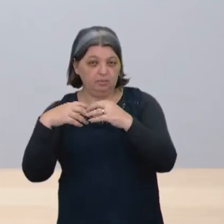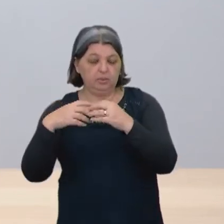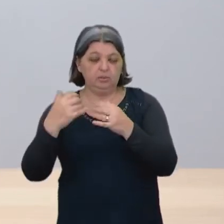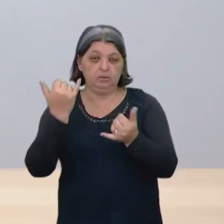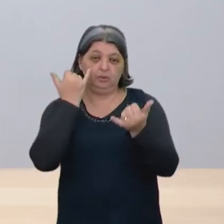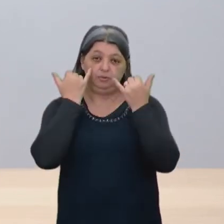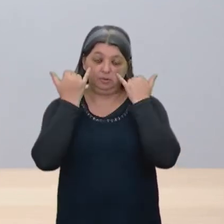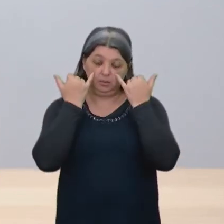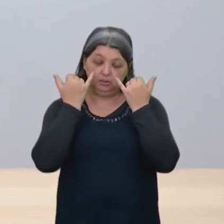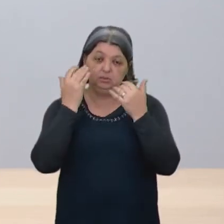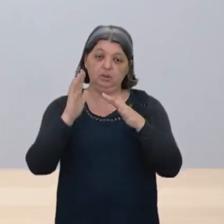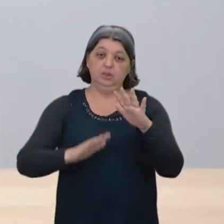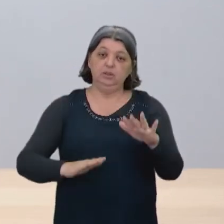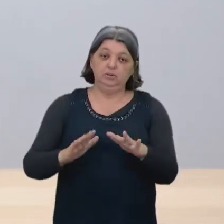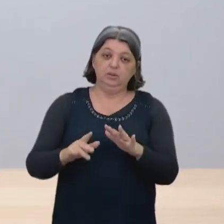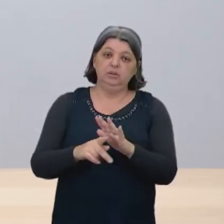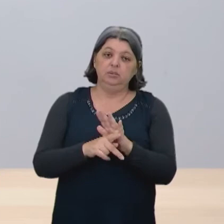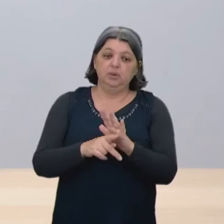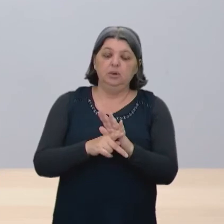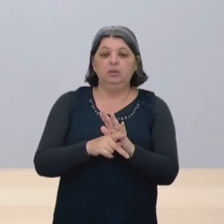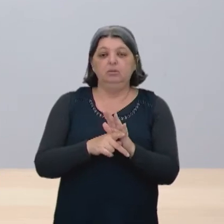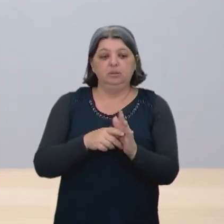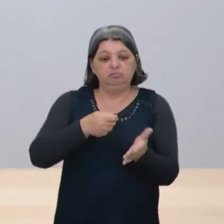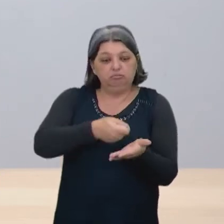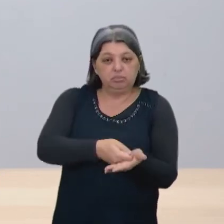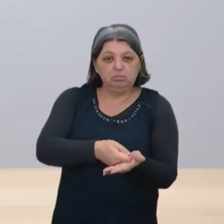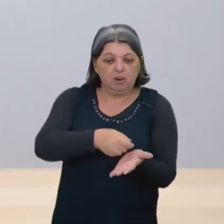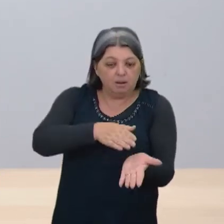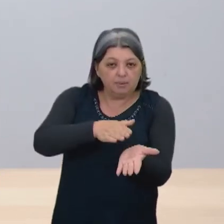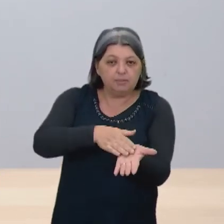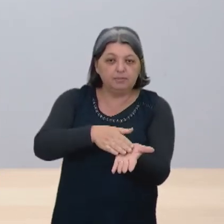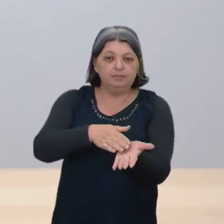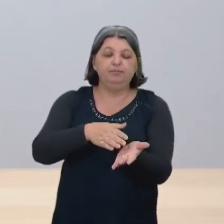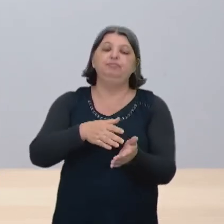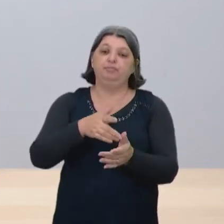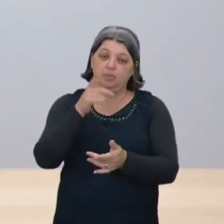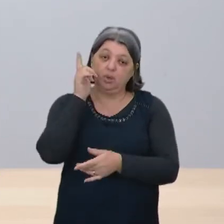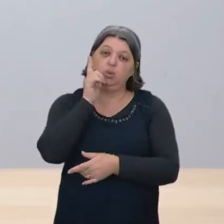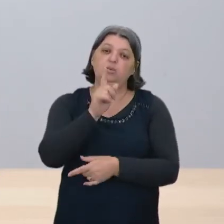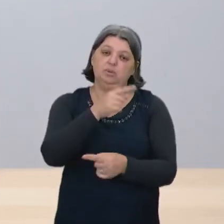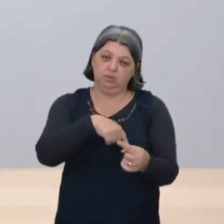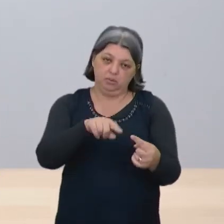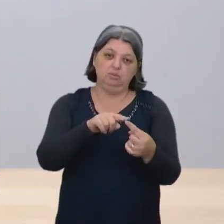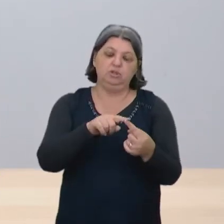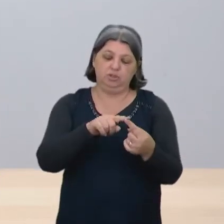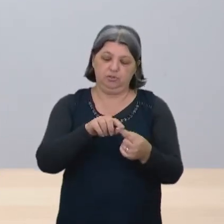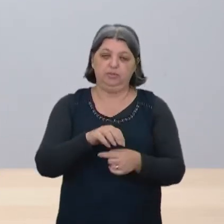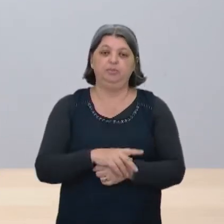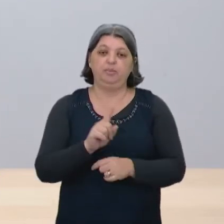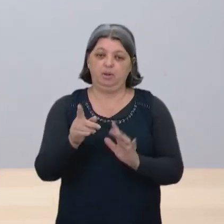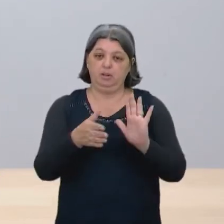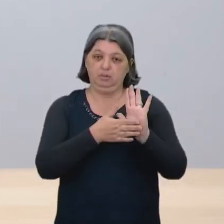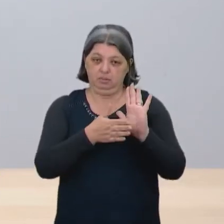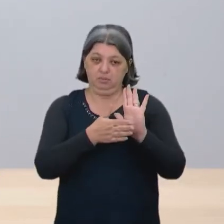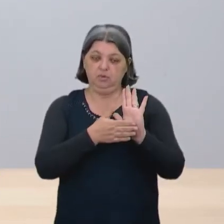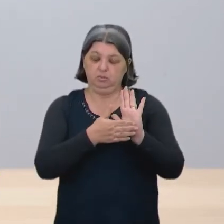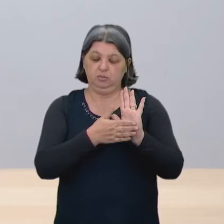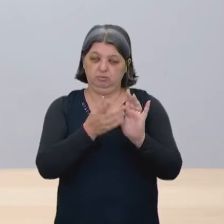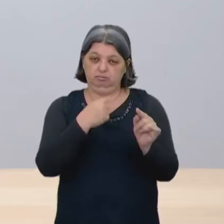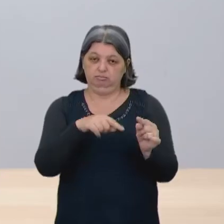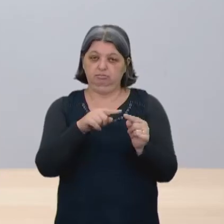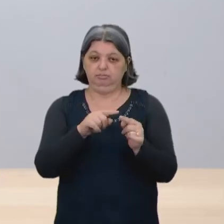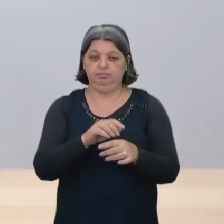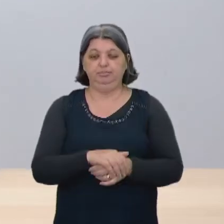que gere aí talvez uma reivindicação maior, foi alcançado. Esse é o propósito desse tipo de matéria, tá? Nós